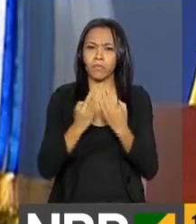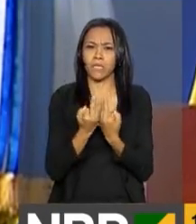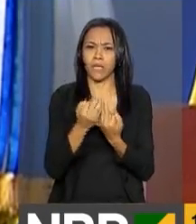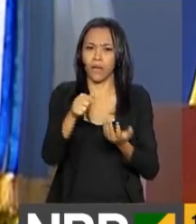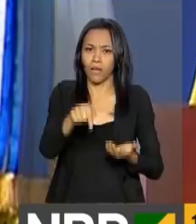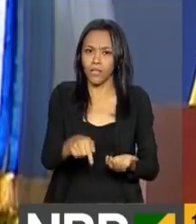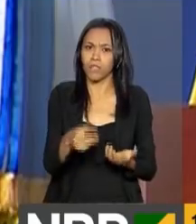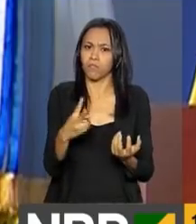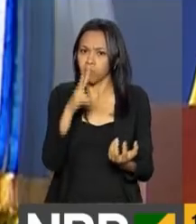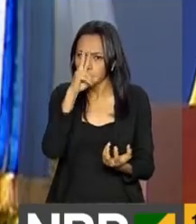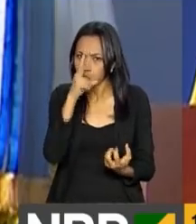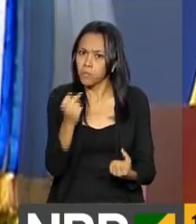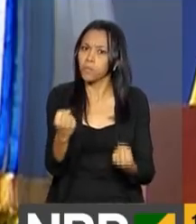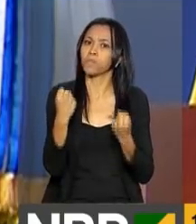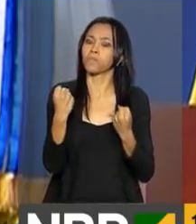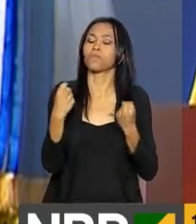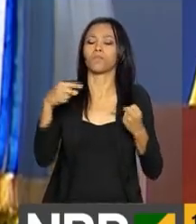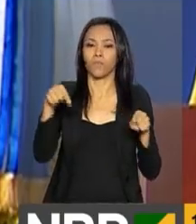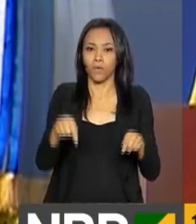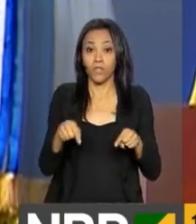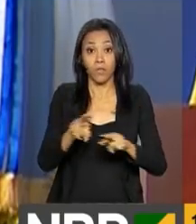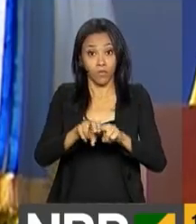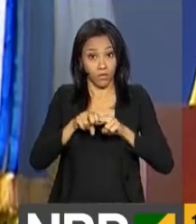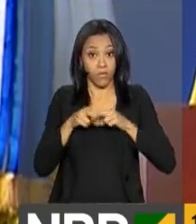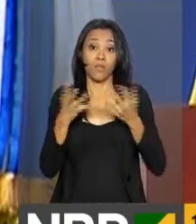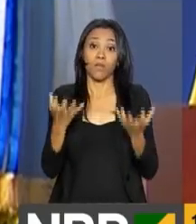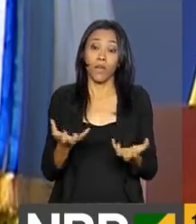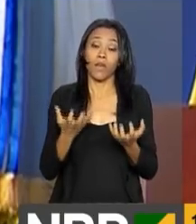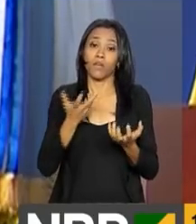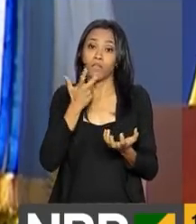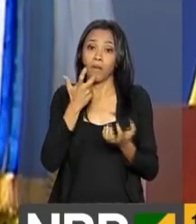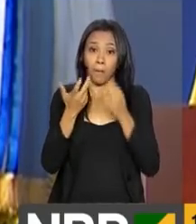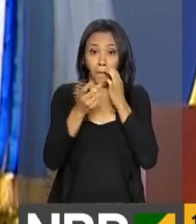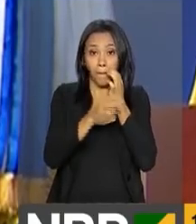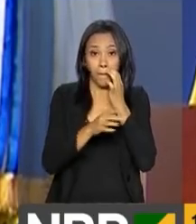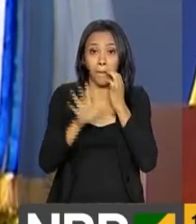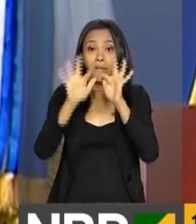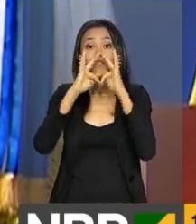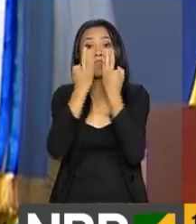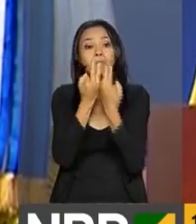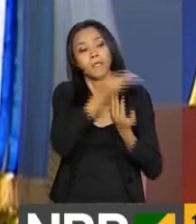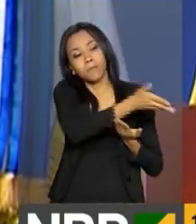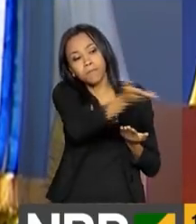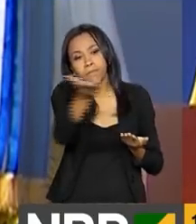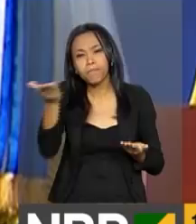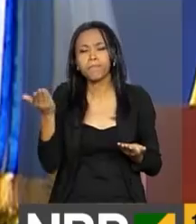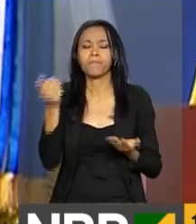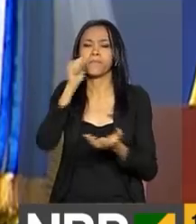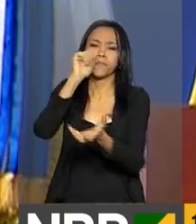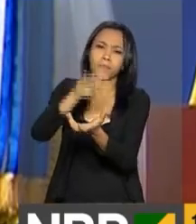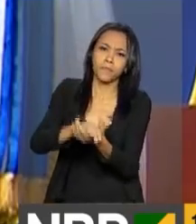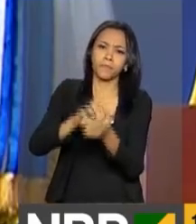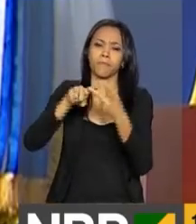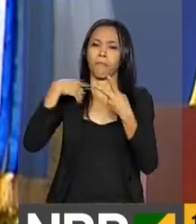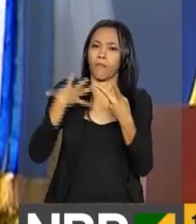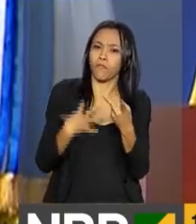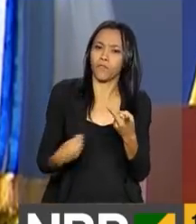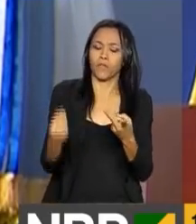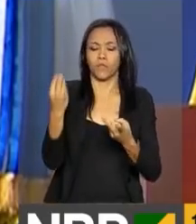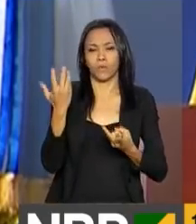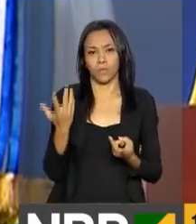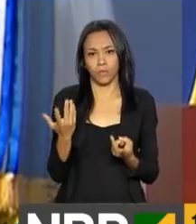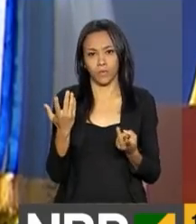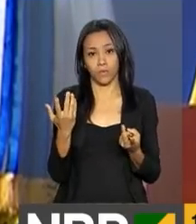muito intenso. E por isso eu quero dar uma palavra à família dos promovidos, os cônjuges, filhos, aqueles